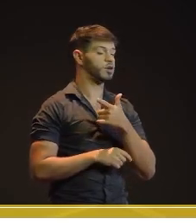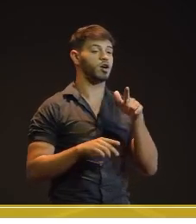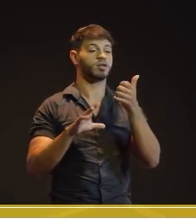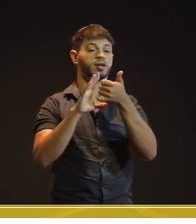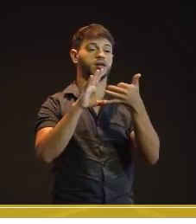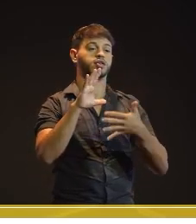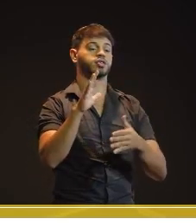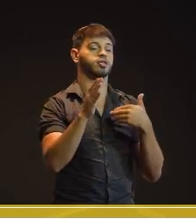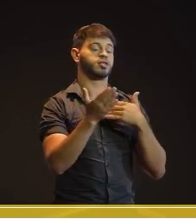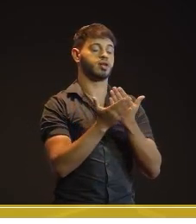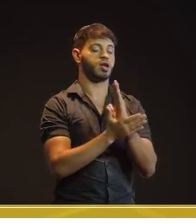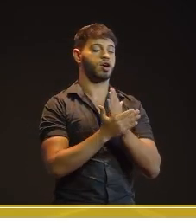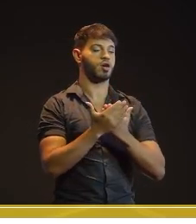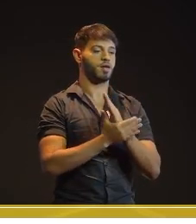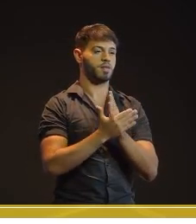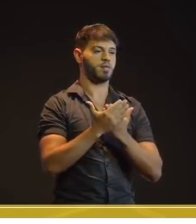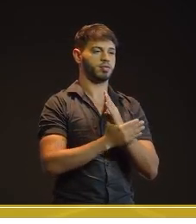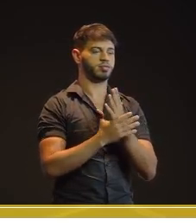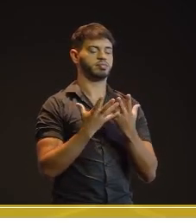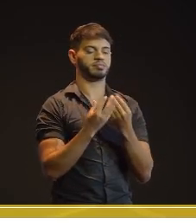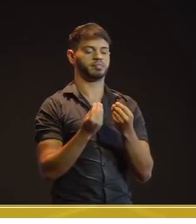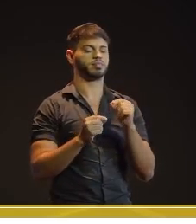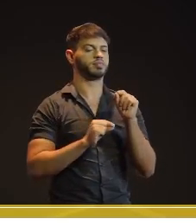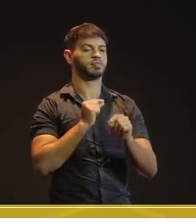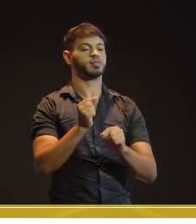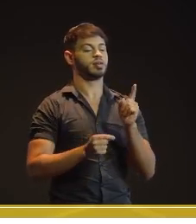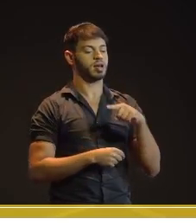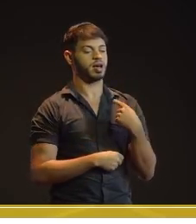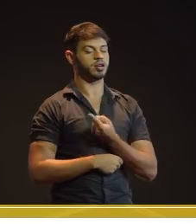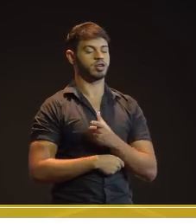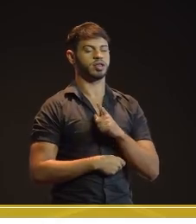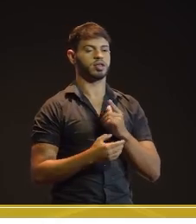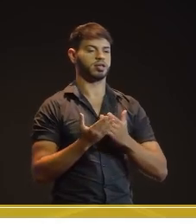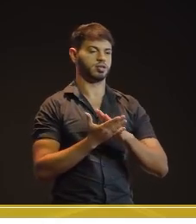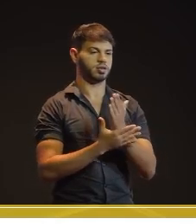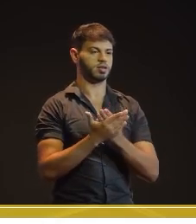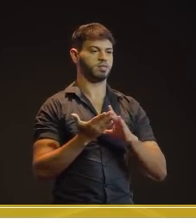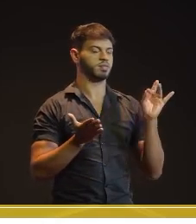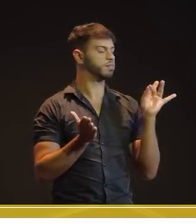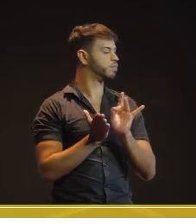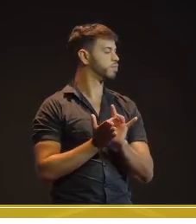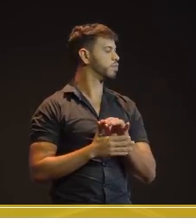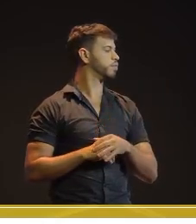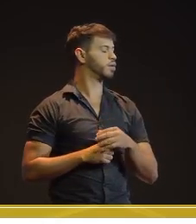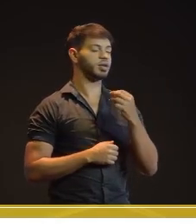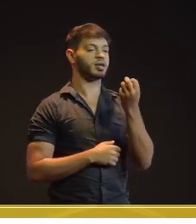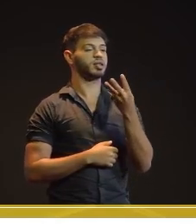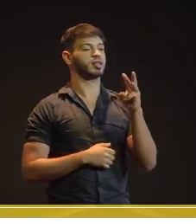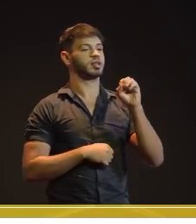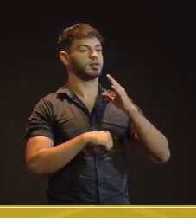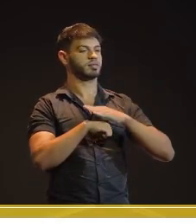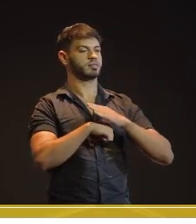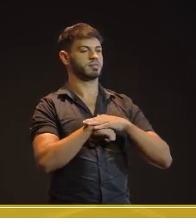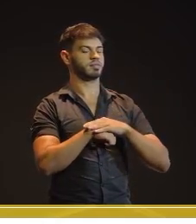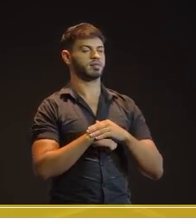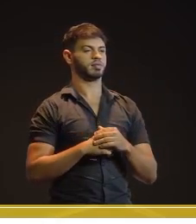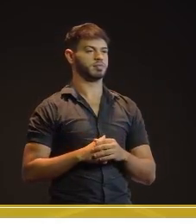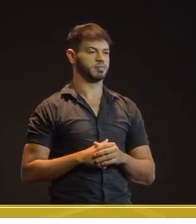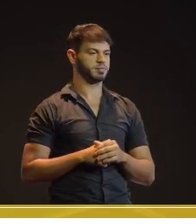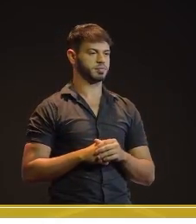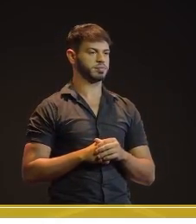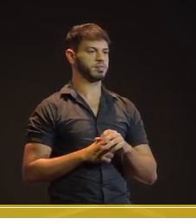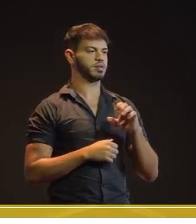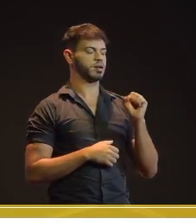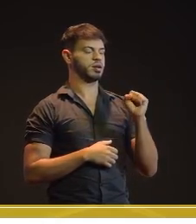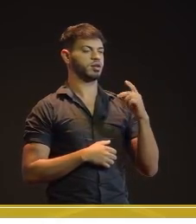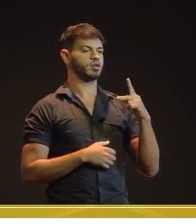incomodado bastante o mercado de OEM, e basicamente a gente tem sido incomodado. Trincas espontâneas nos módulos.